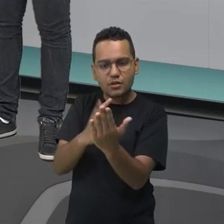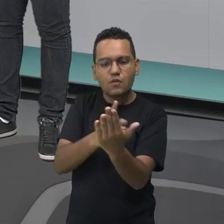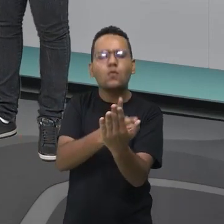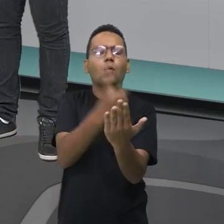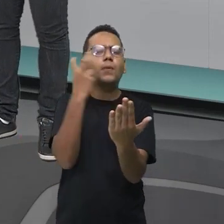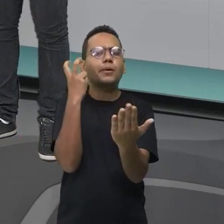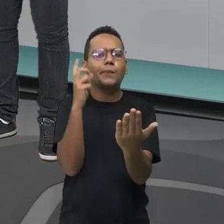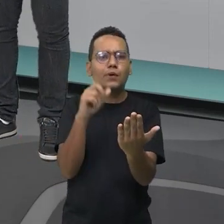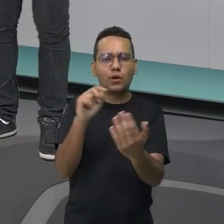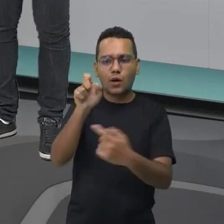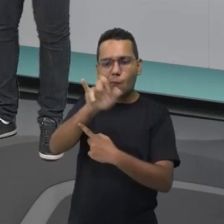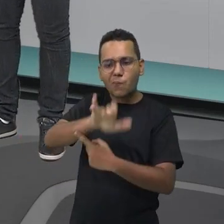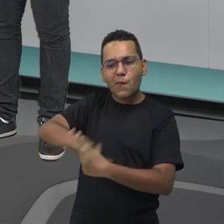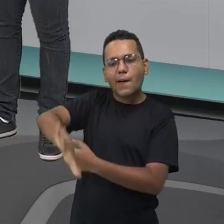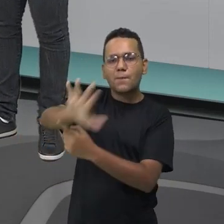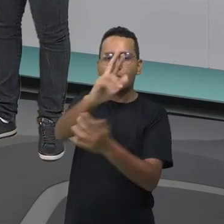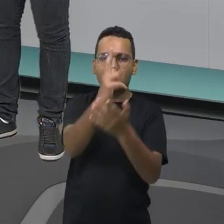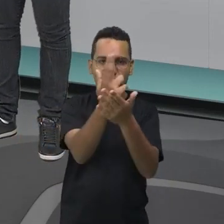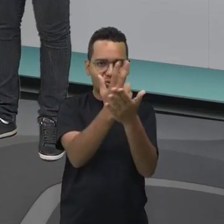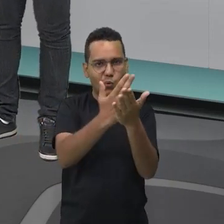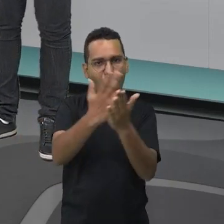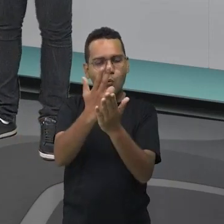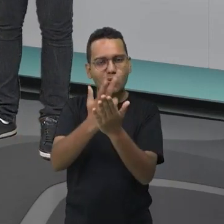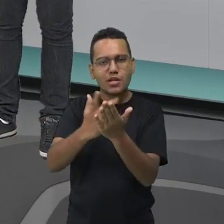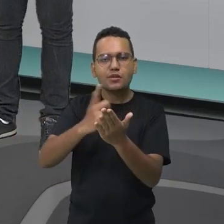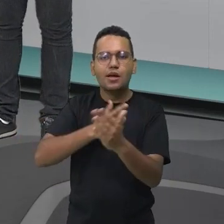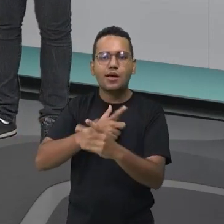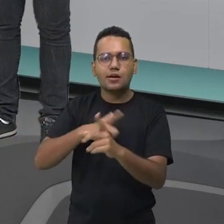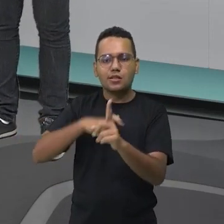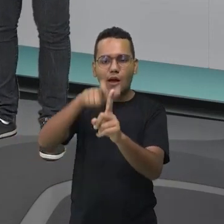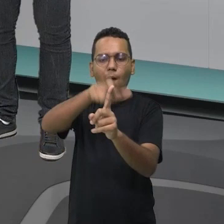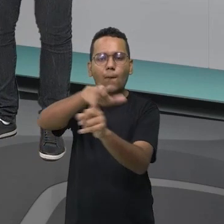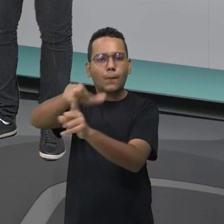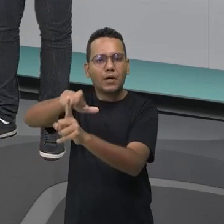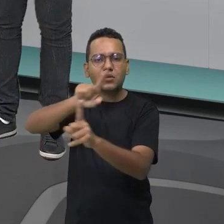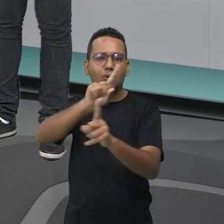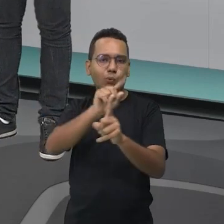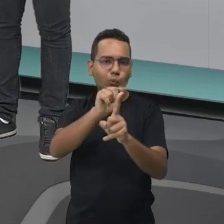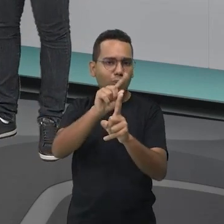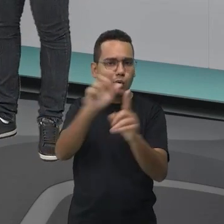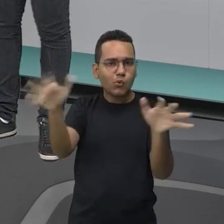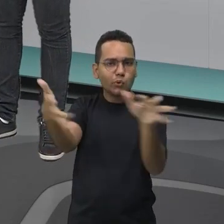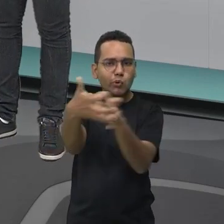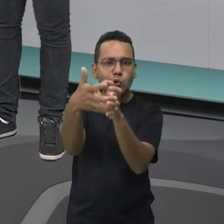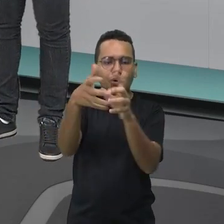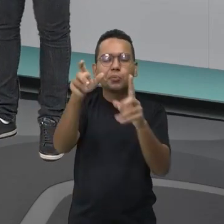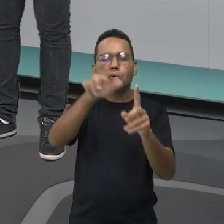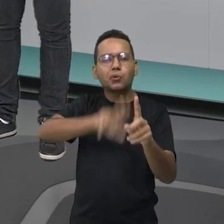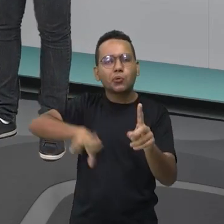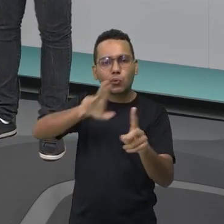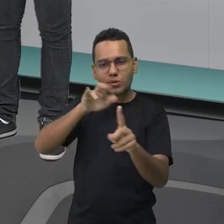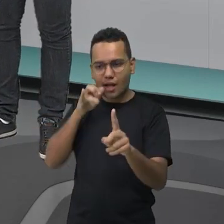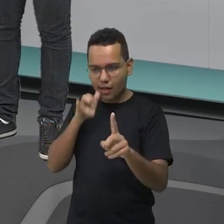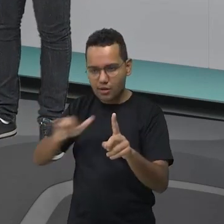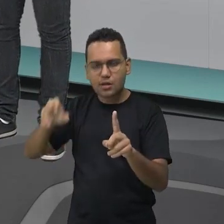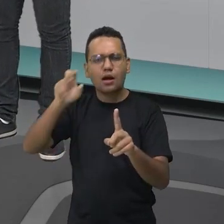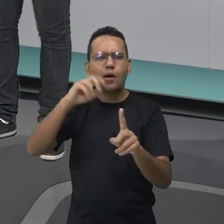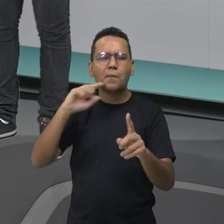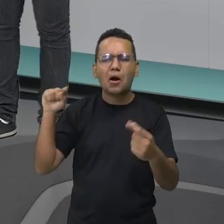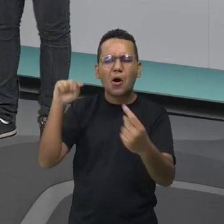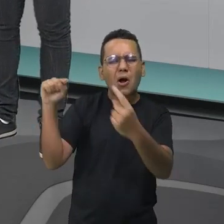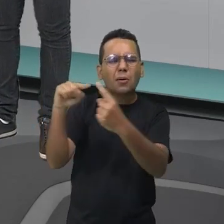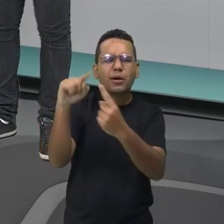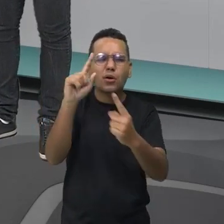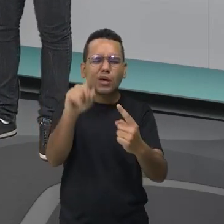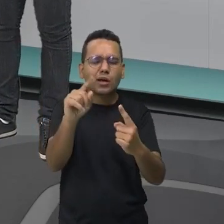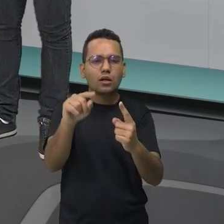uma imagem de um desenho animado em que o personagem utiliza a eletricidade. E percebe que utiliza essa eletricidade com